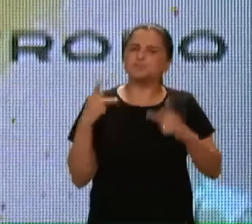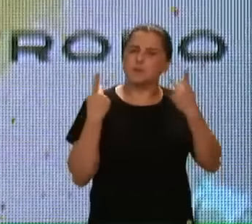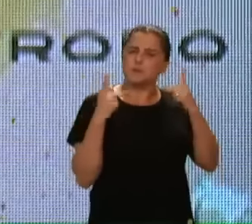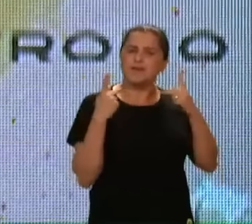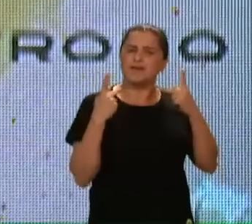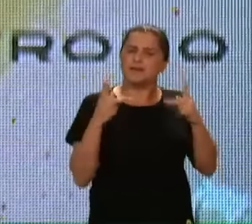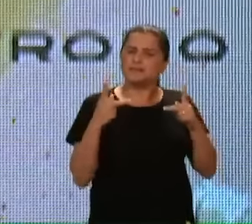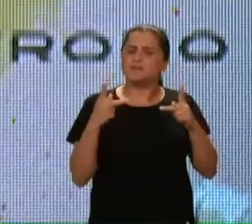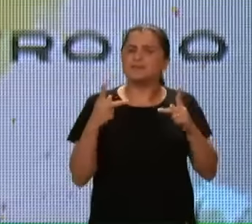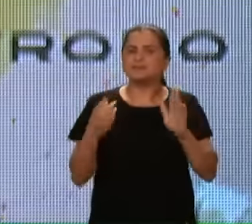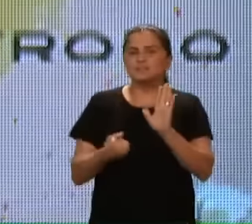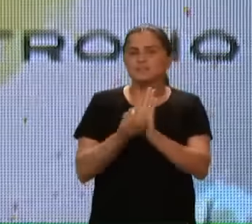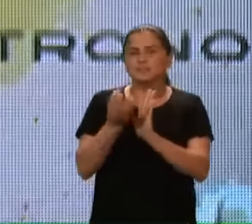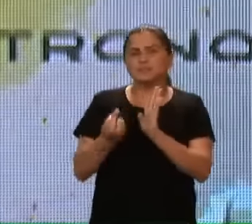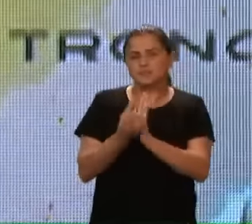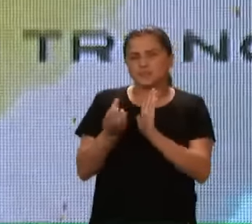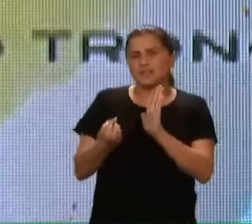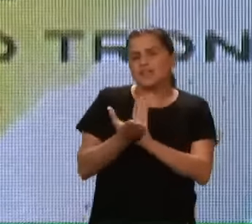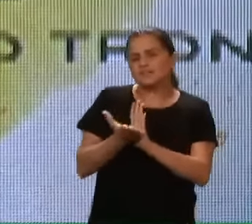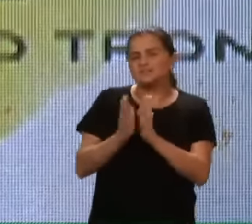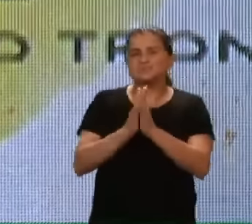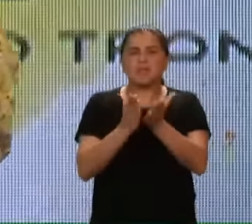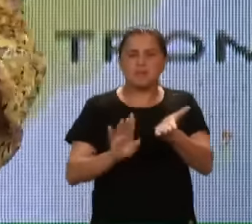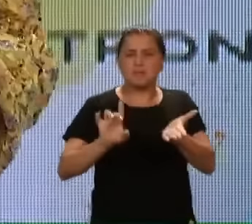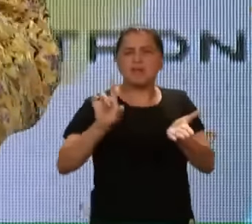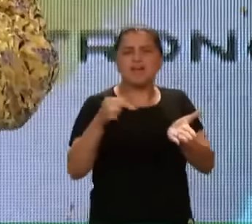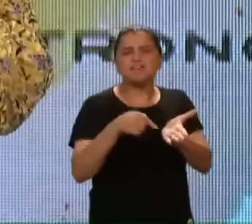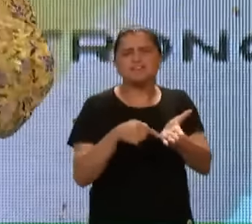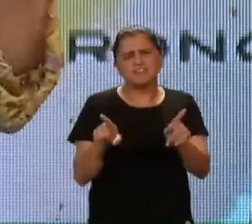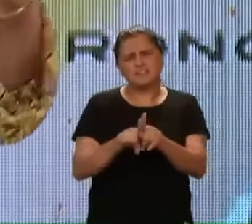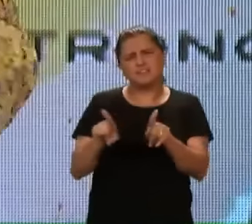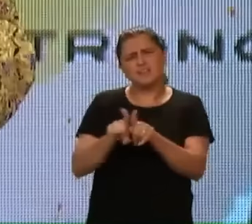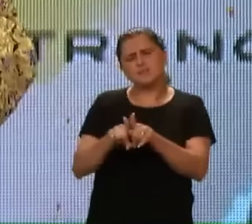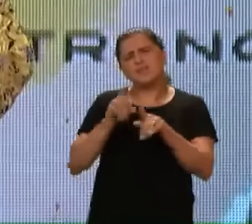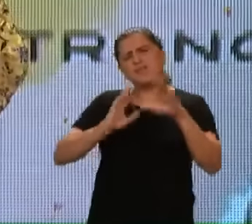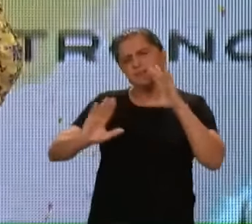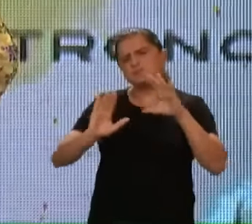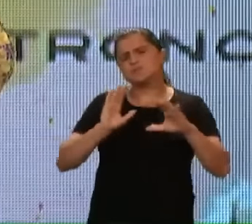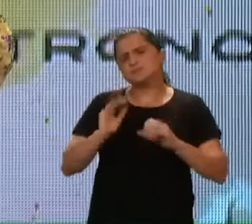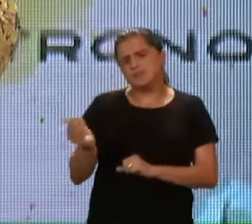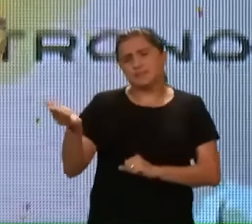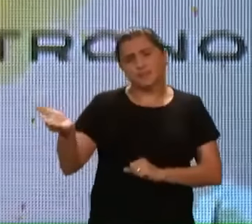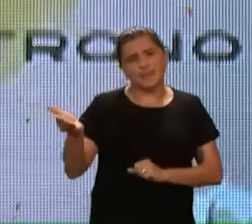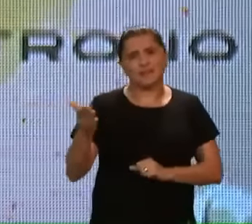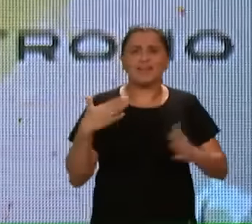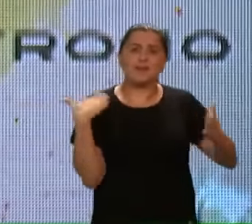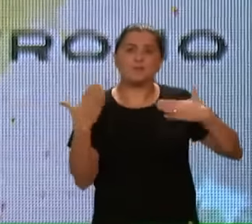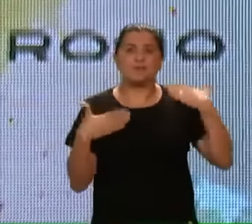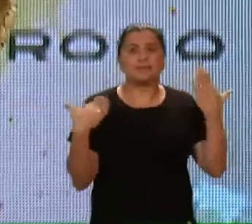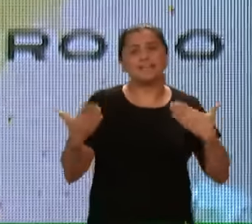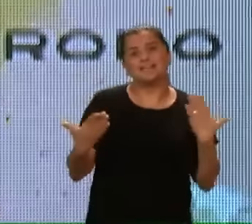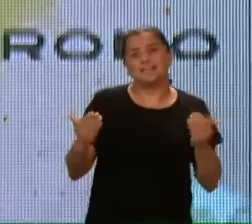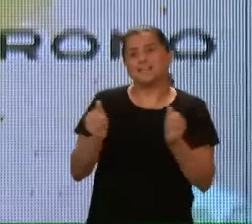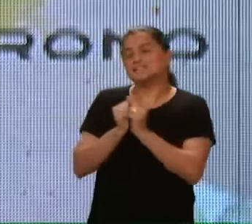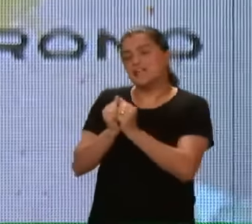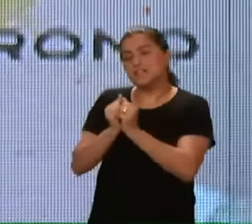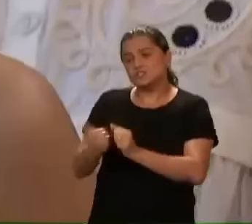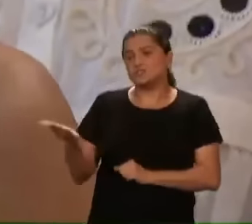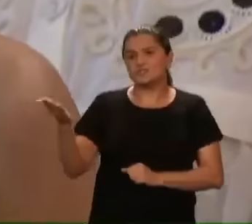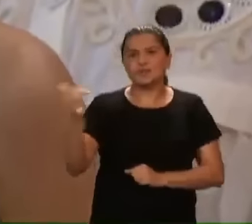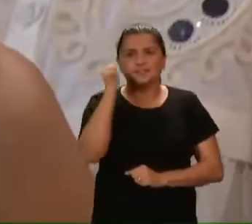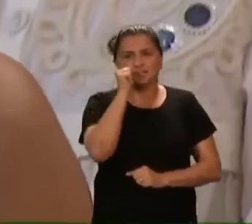evangelho ligado à música e à palavra, é uma alegria muito grande poder compartilhar momentos da minha vida junto com essa